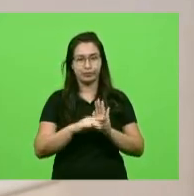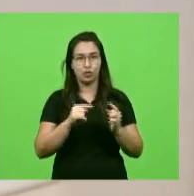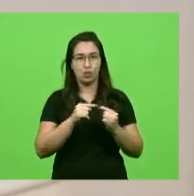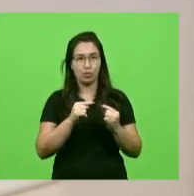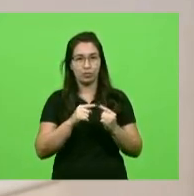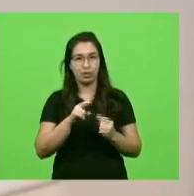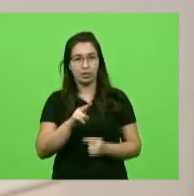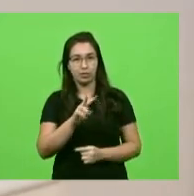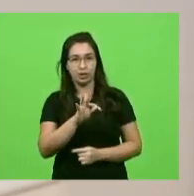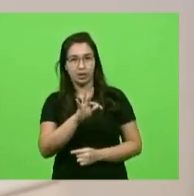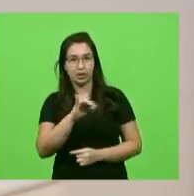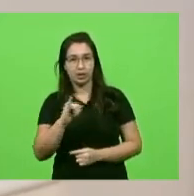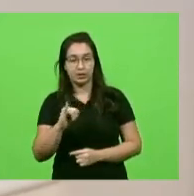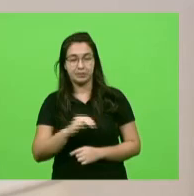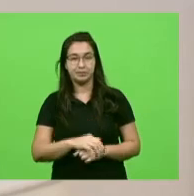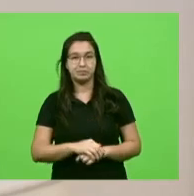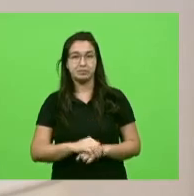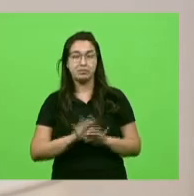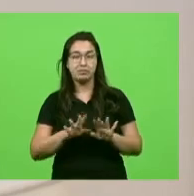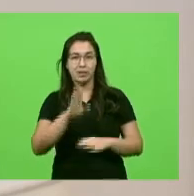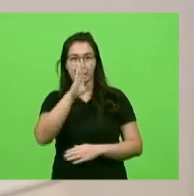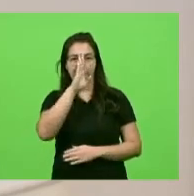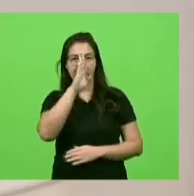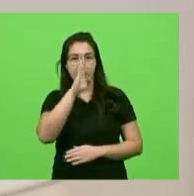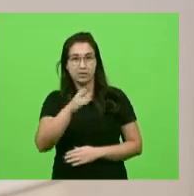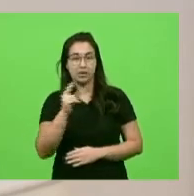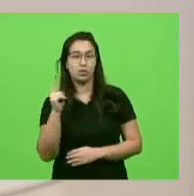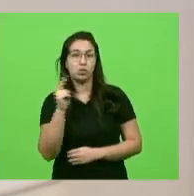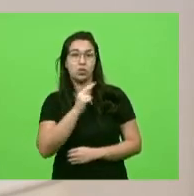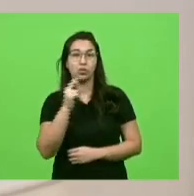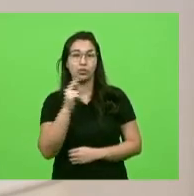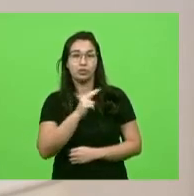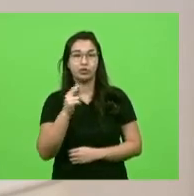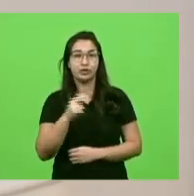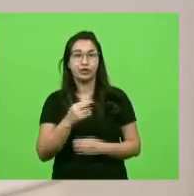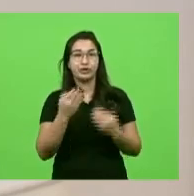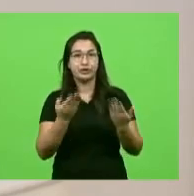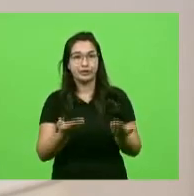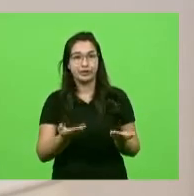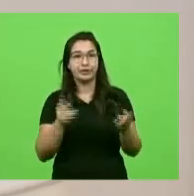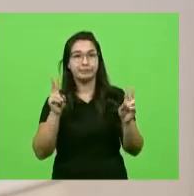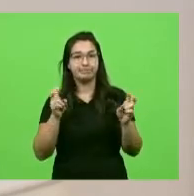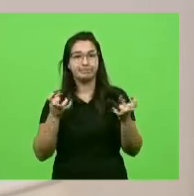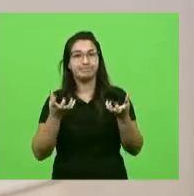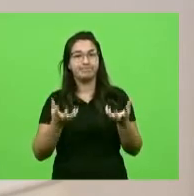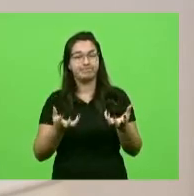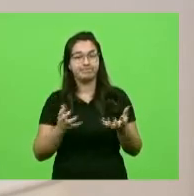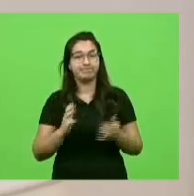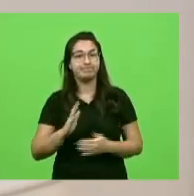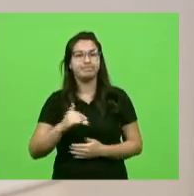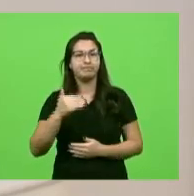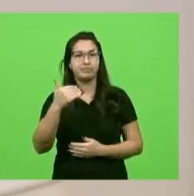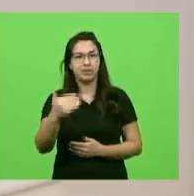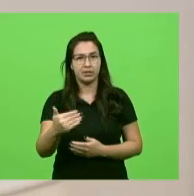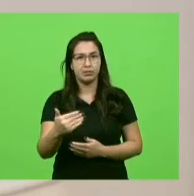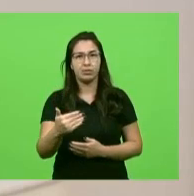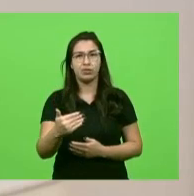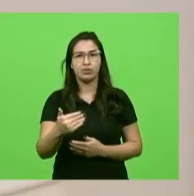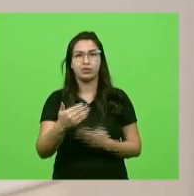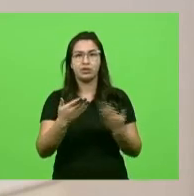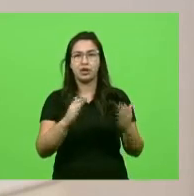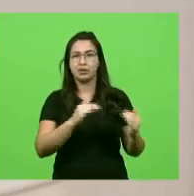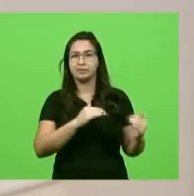requerendo priorização, bem como a devida urgência que esse caso requer. Na sequência, a então superintendente de